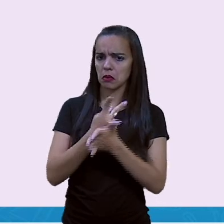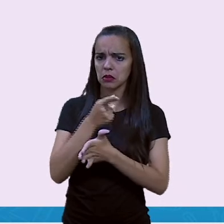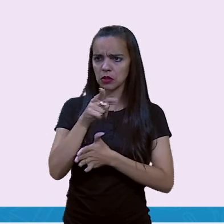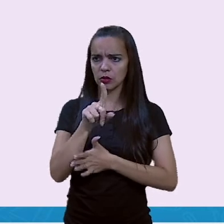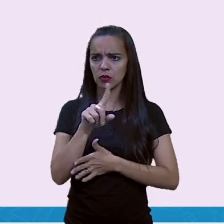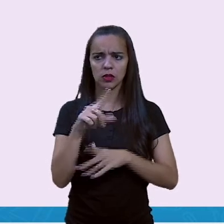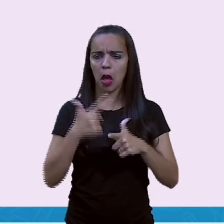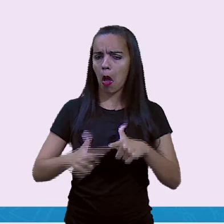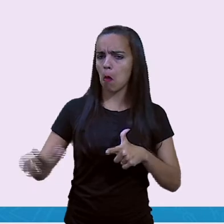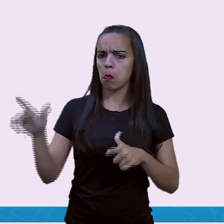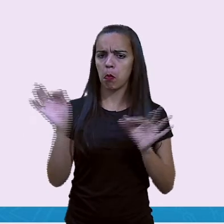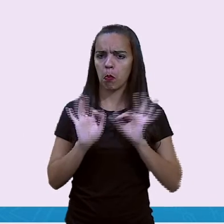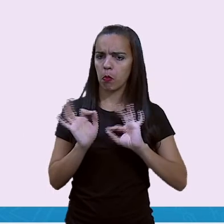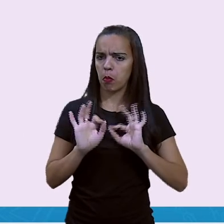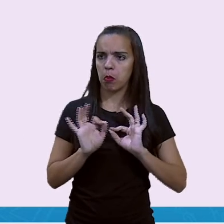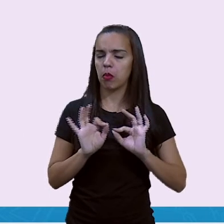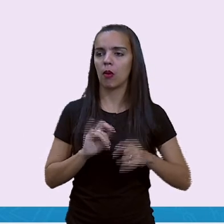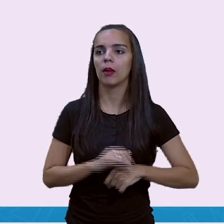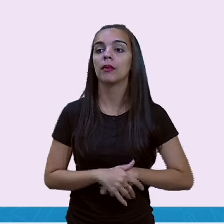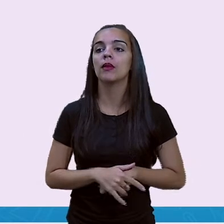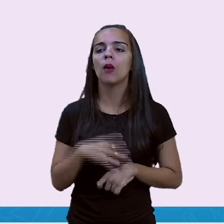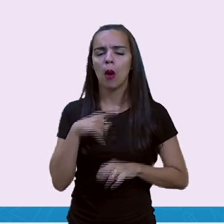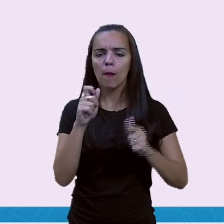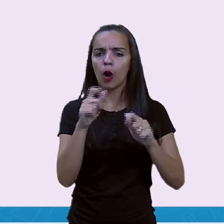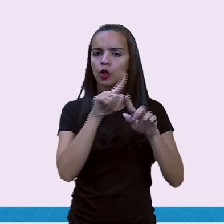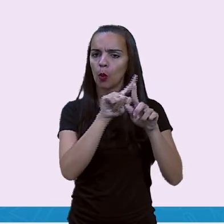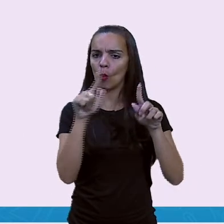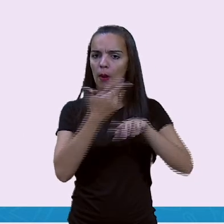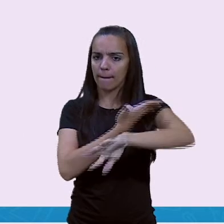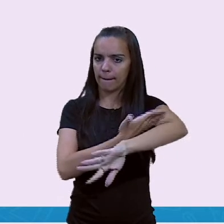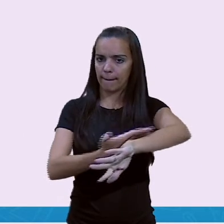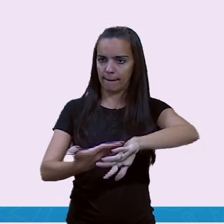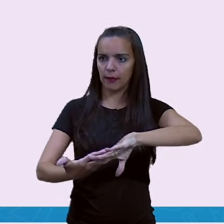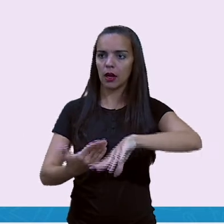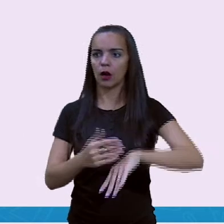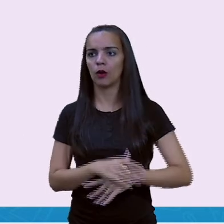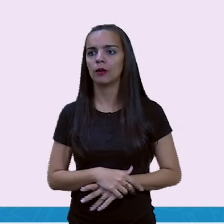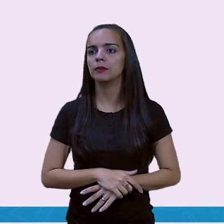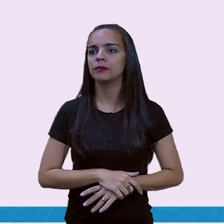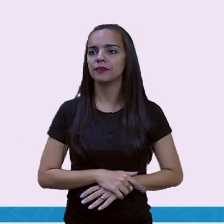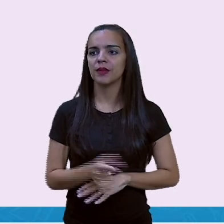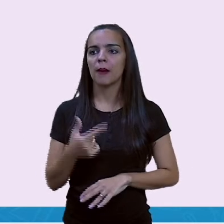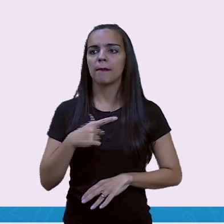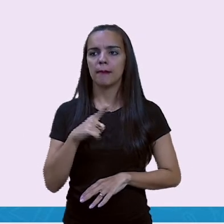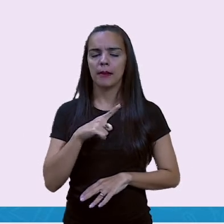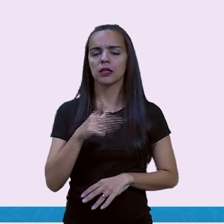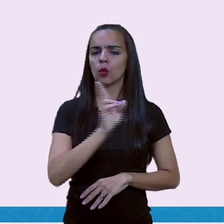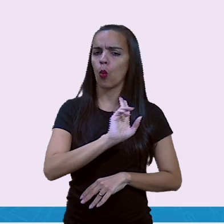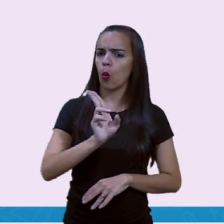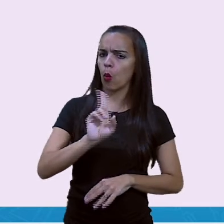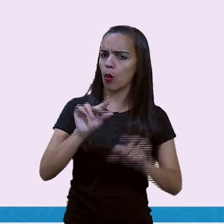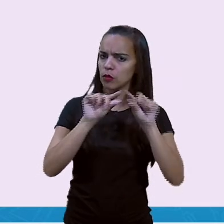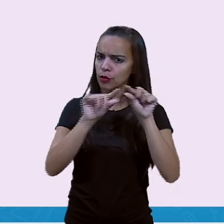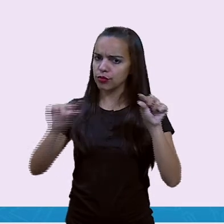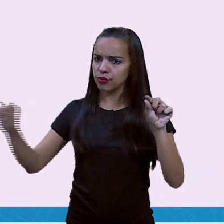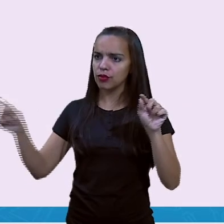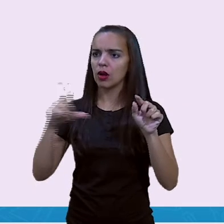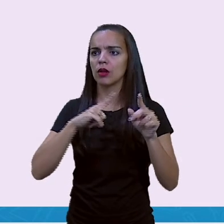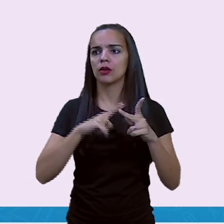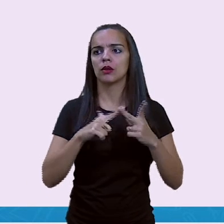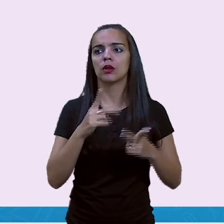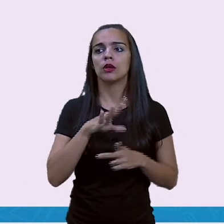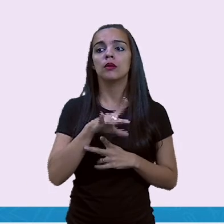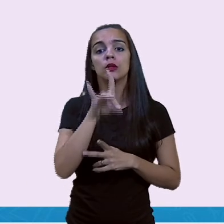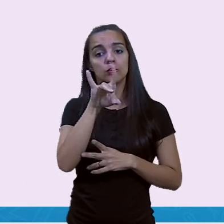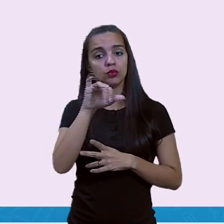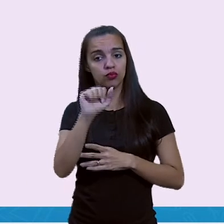problema nenhum, tá? É só deixar em branco também. Mas aí tem o meu nome completo, a data